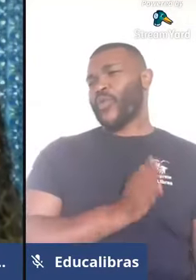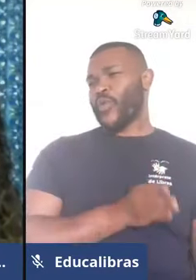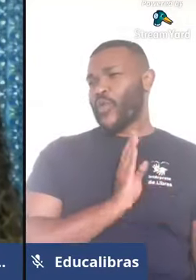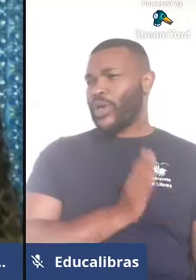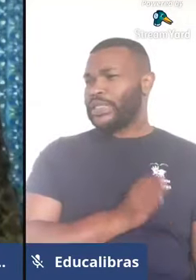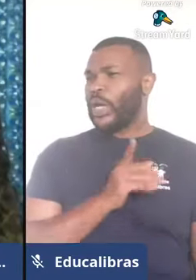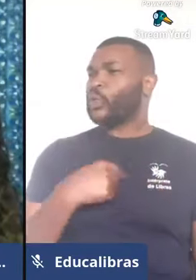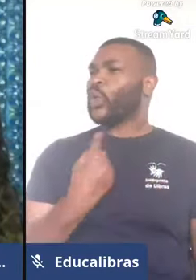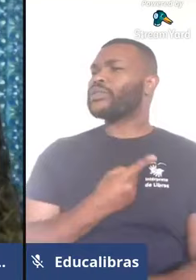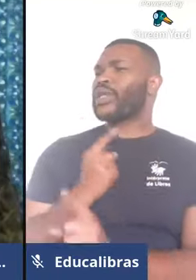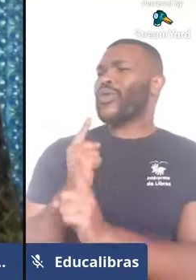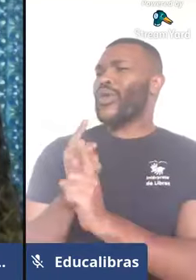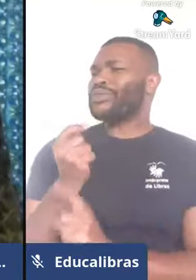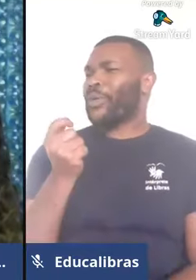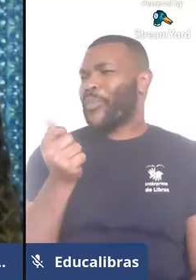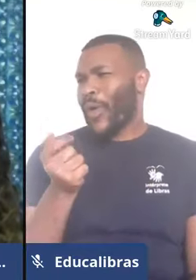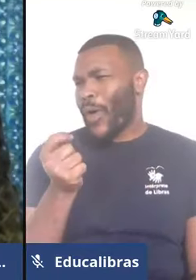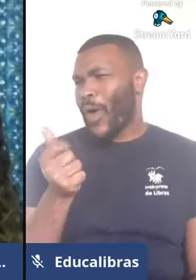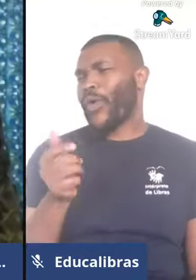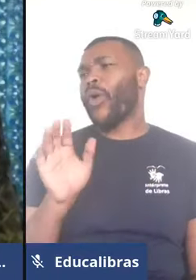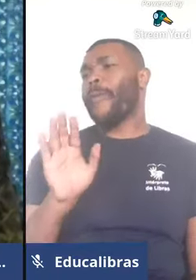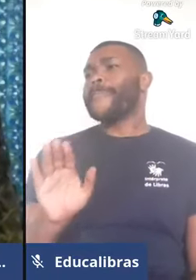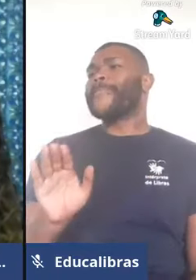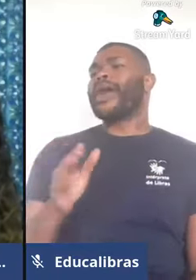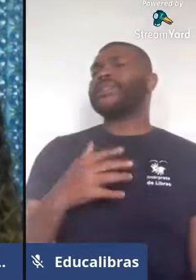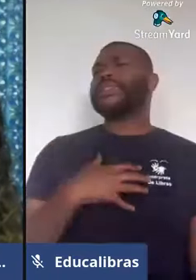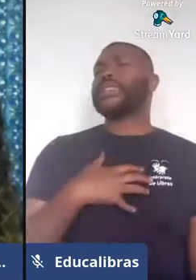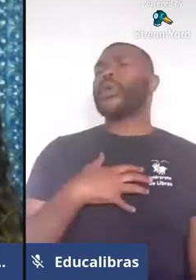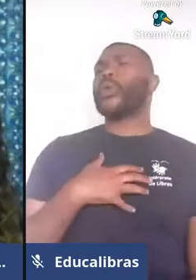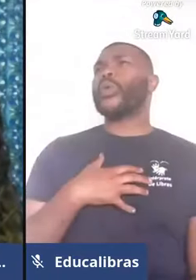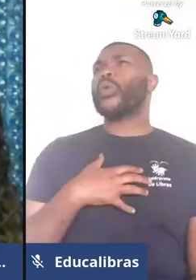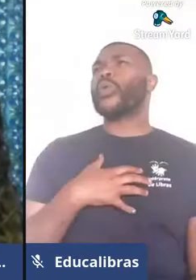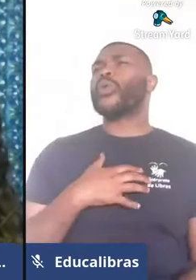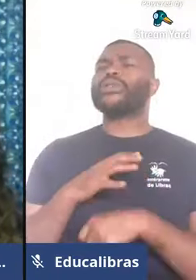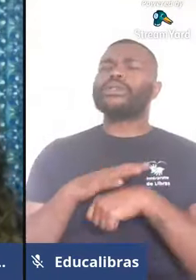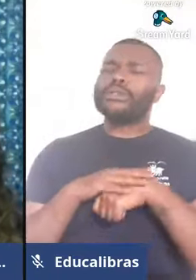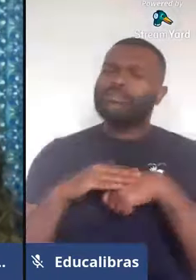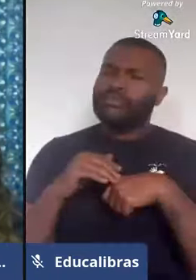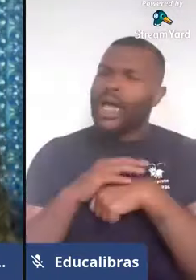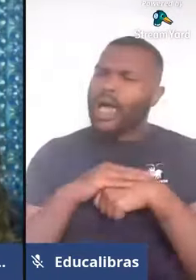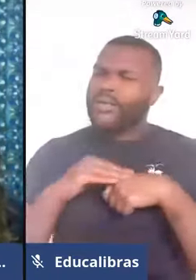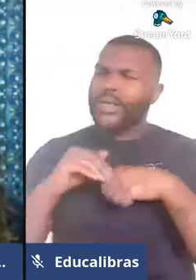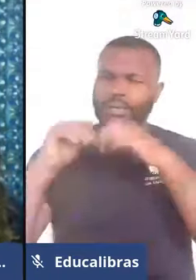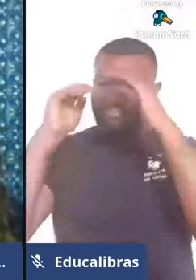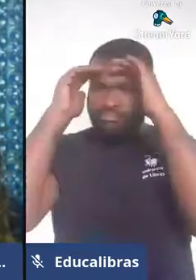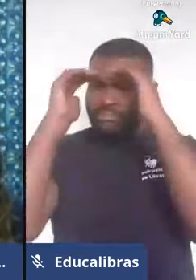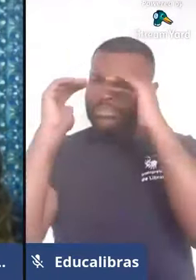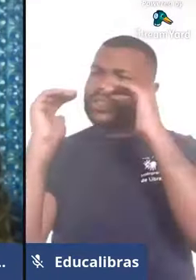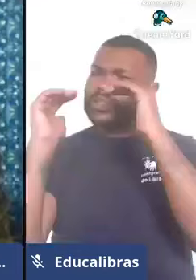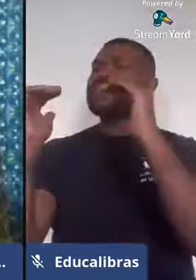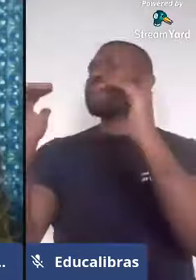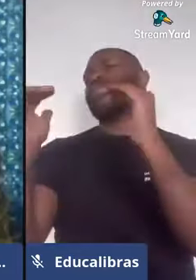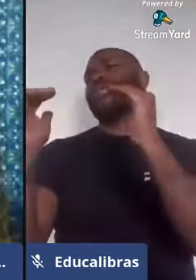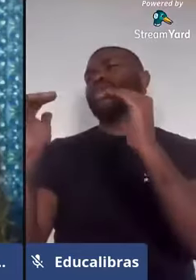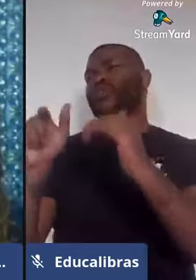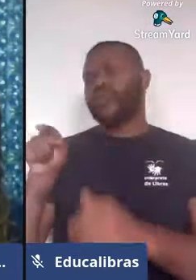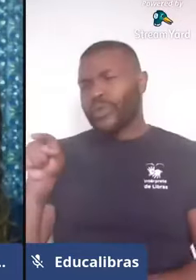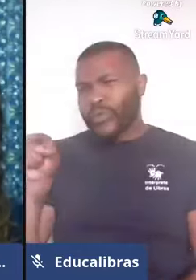mas né, eu tenho um grande carinho, né, grande respeito por